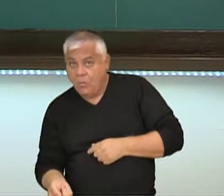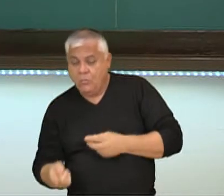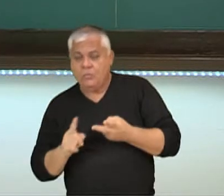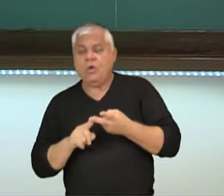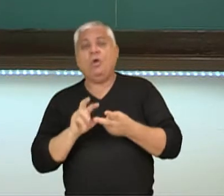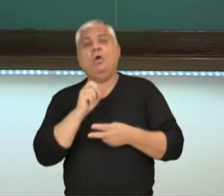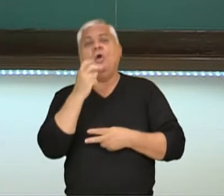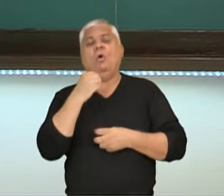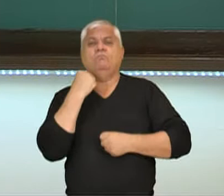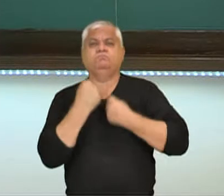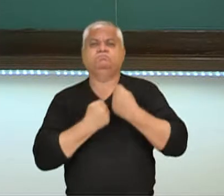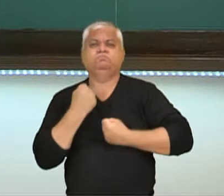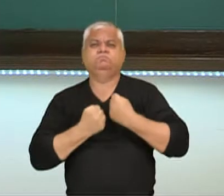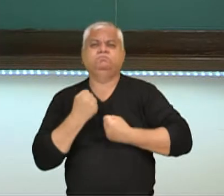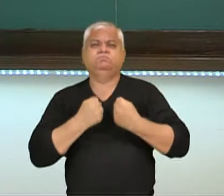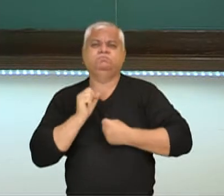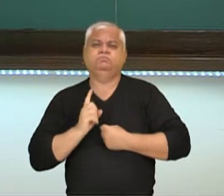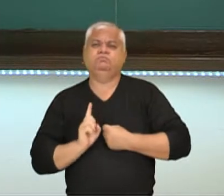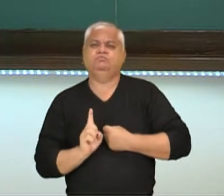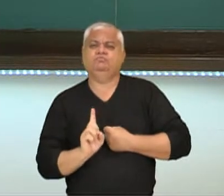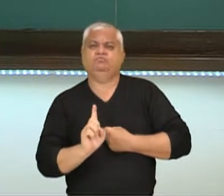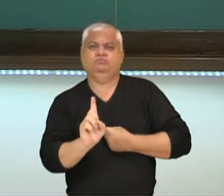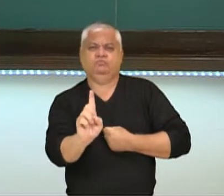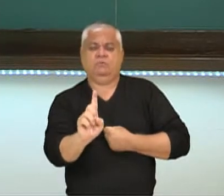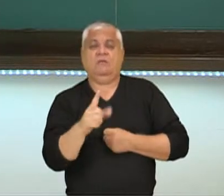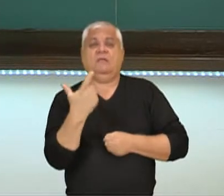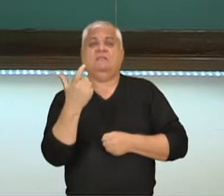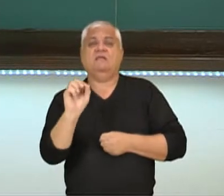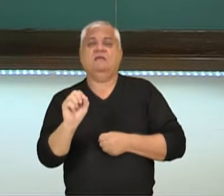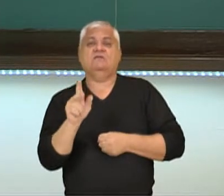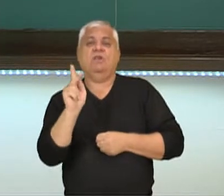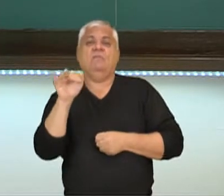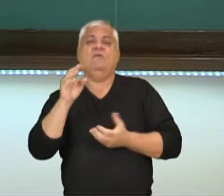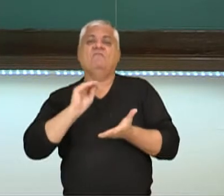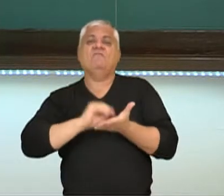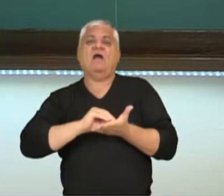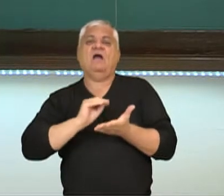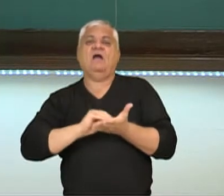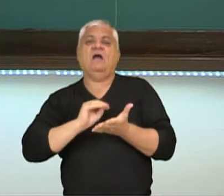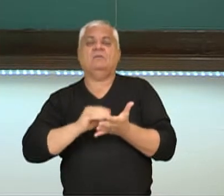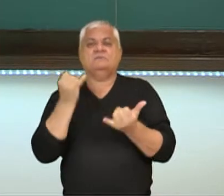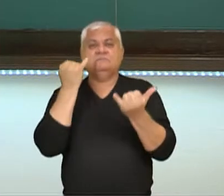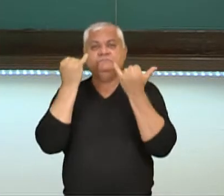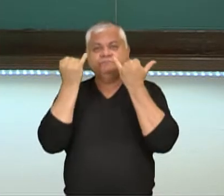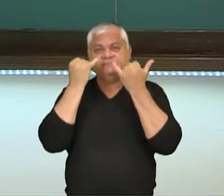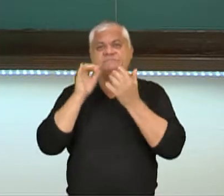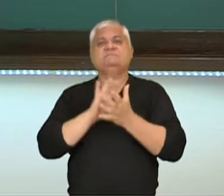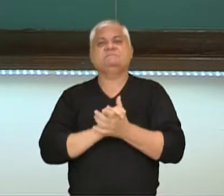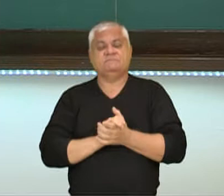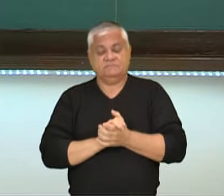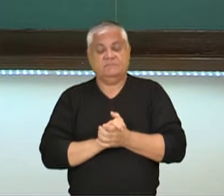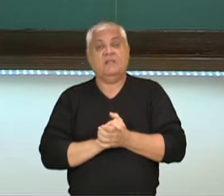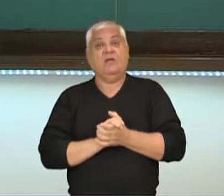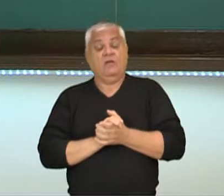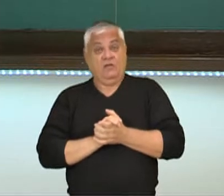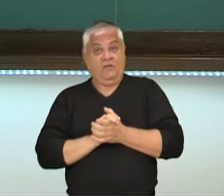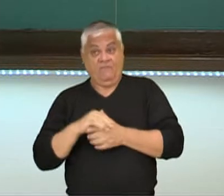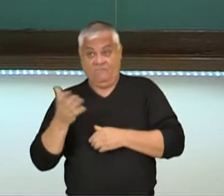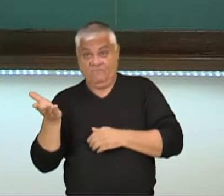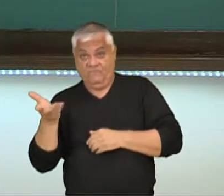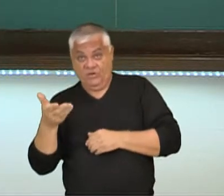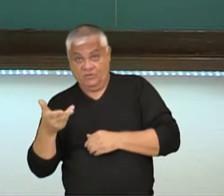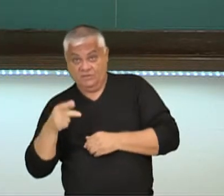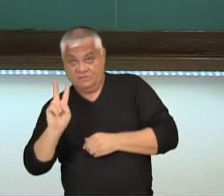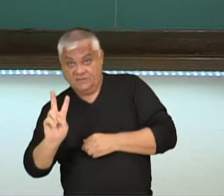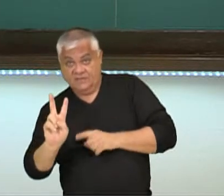correndo na horizontal a 10 km por hora. Então repare que a velocidade, assim como a força, você, além do valor